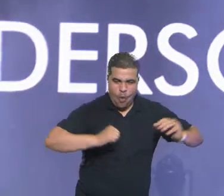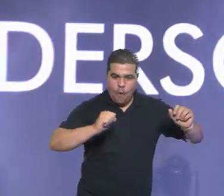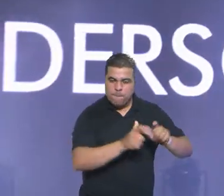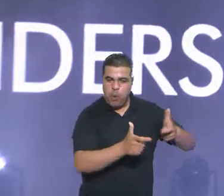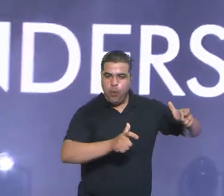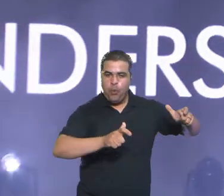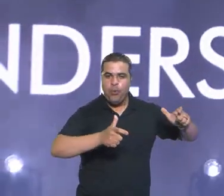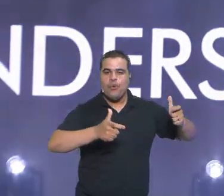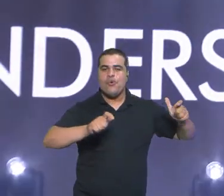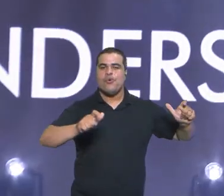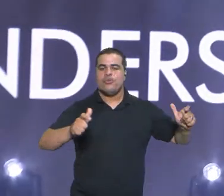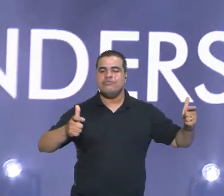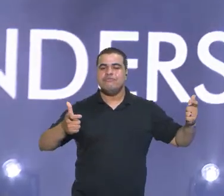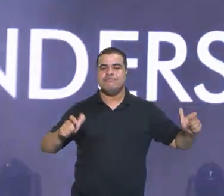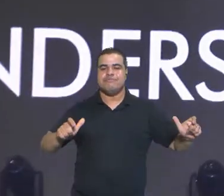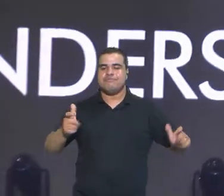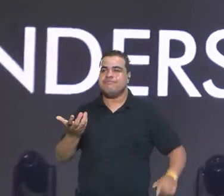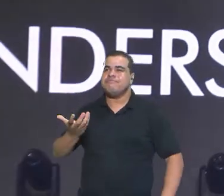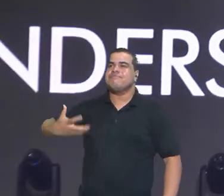chorar